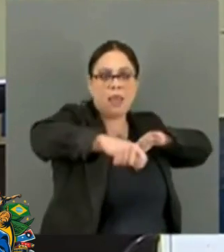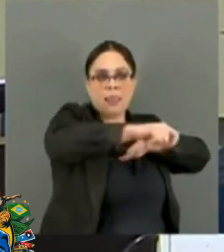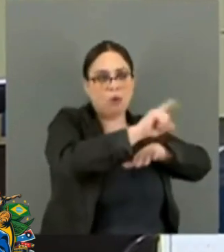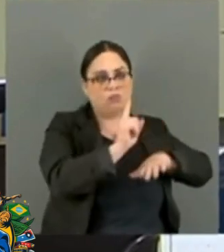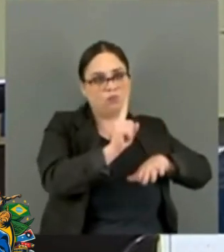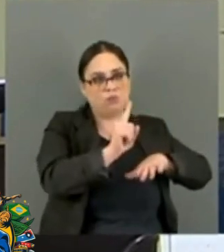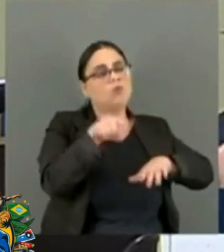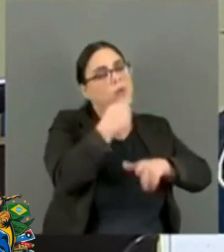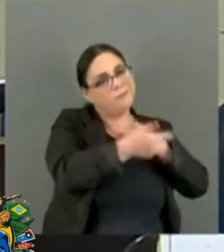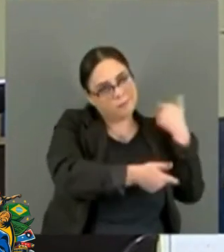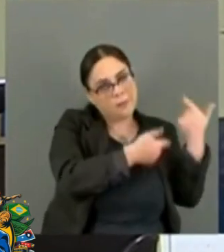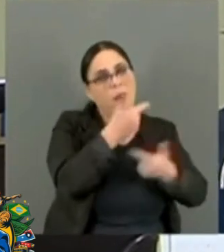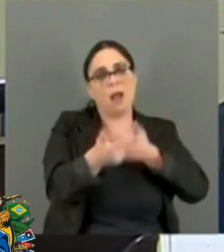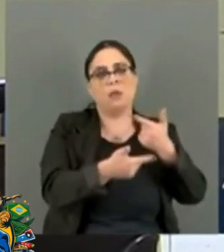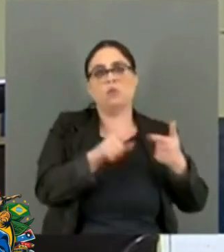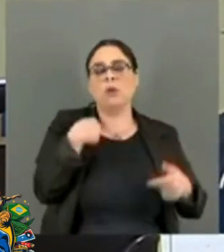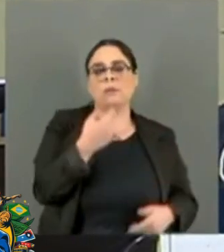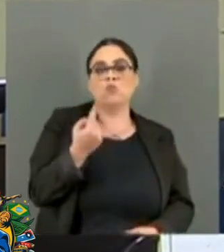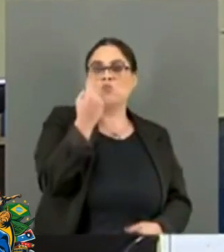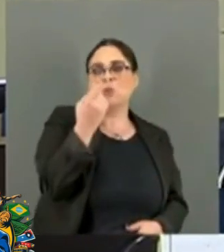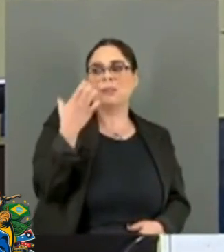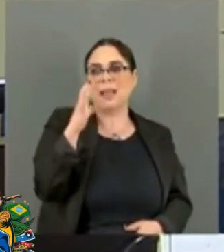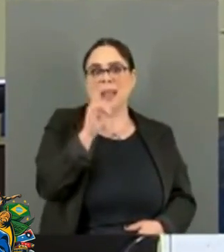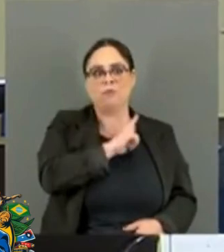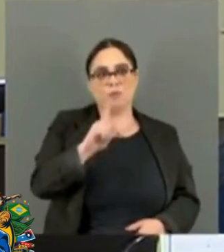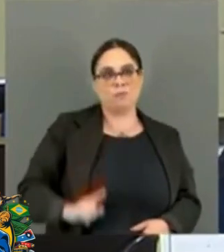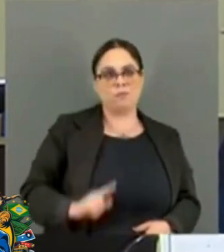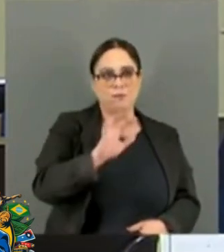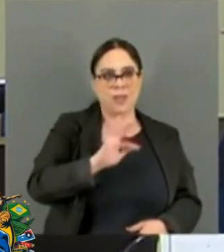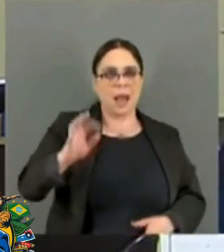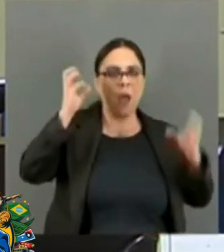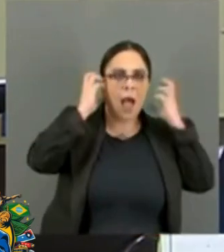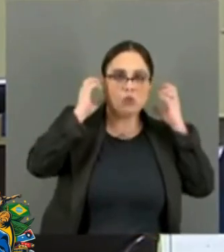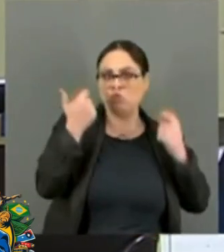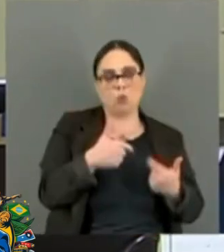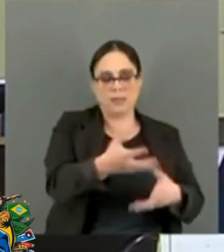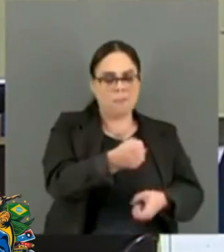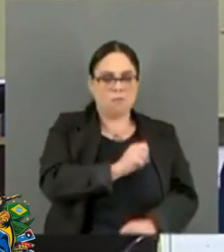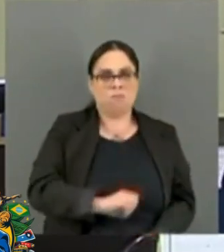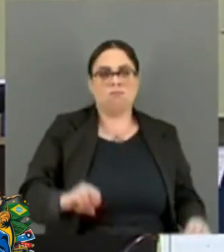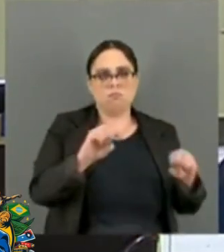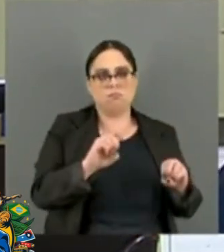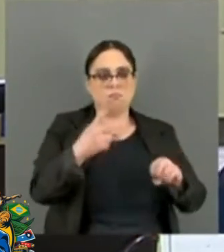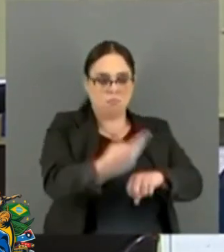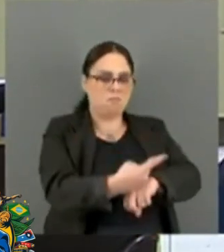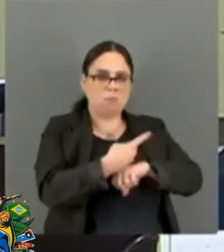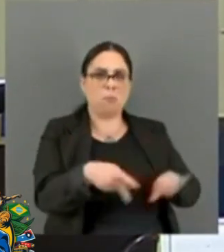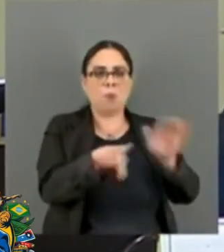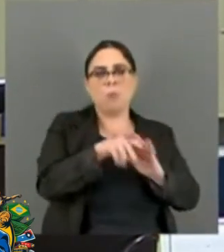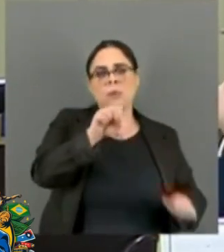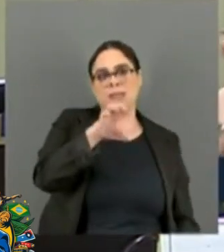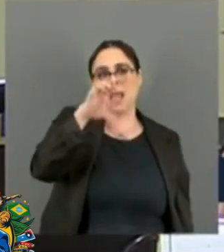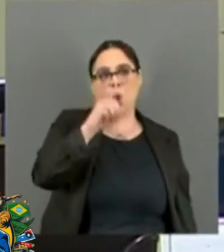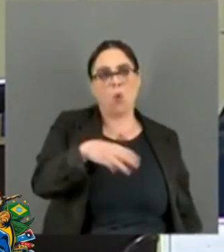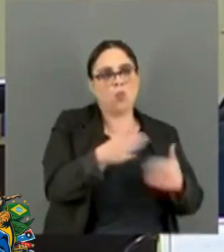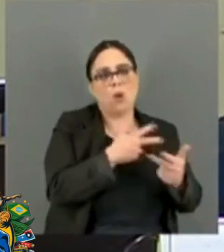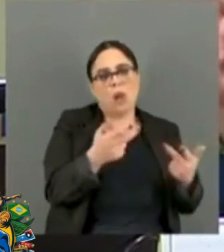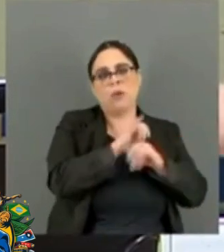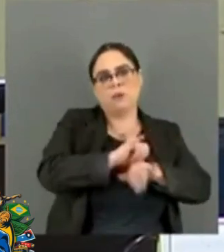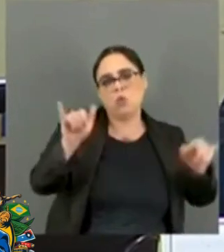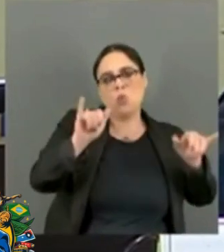fazendo um trabalho. Não temos 1 centavo do governo federal na rádio, nem 1 centavo. Nem procurados somos pela SECOM para qualquer tipo de